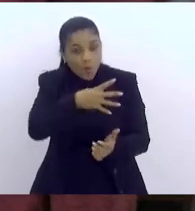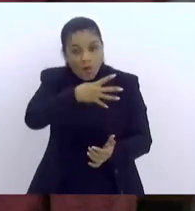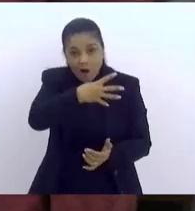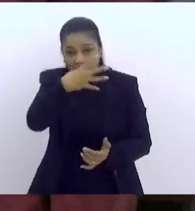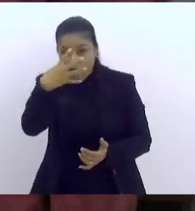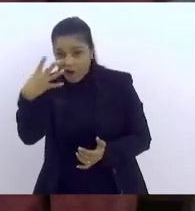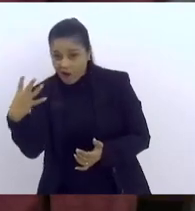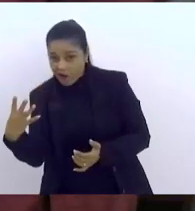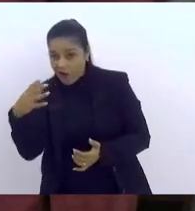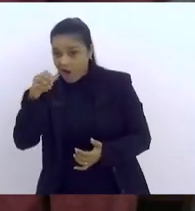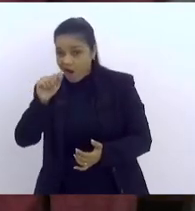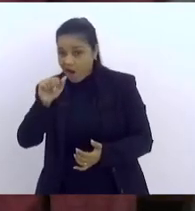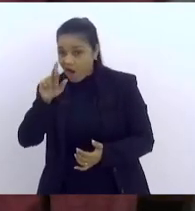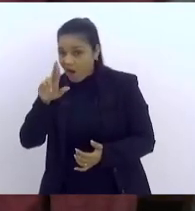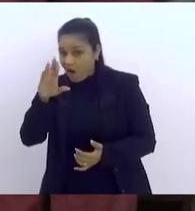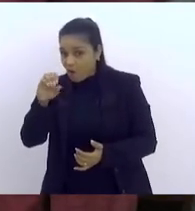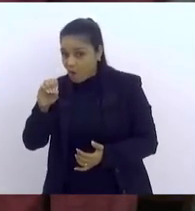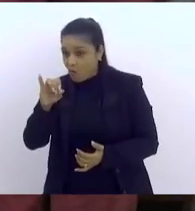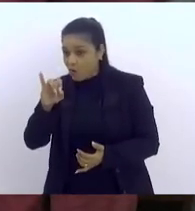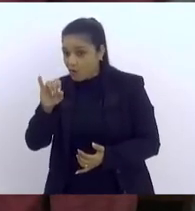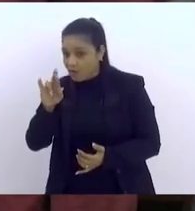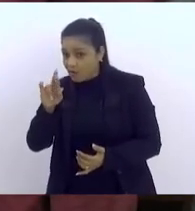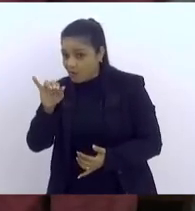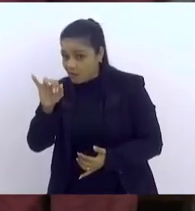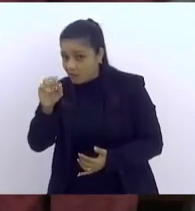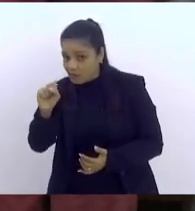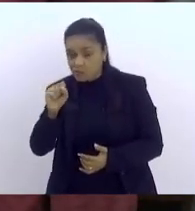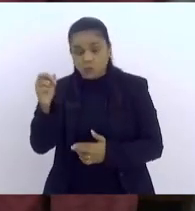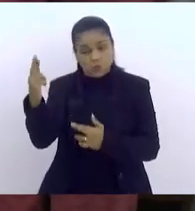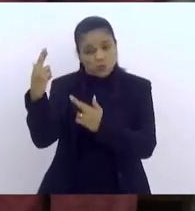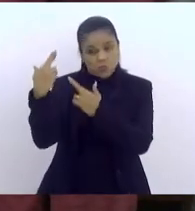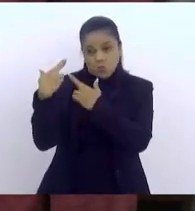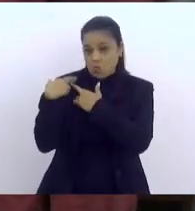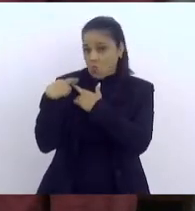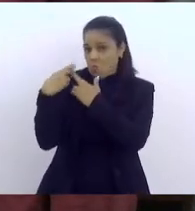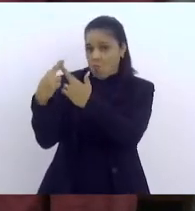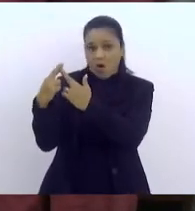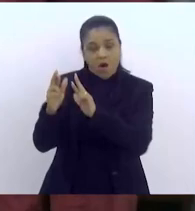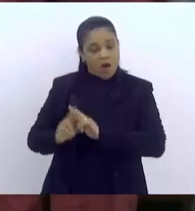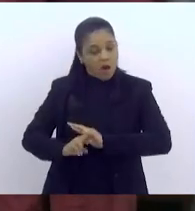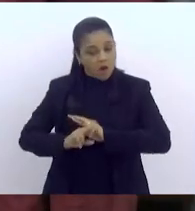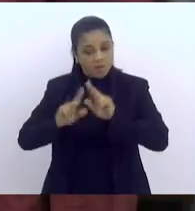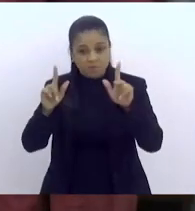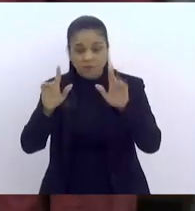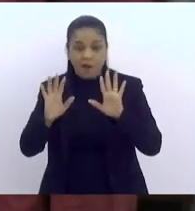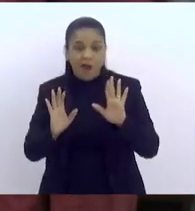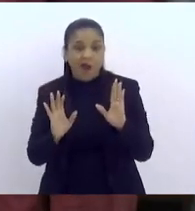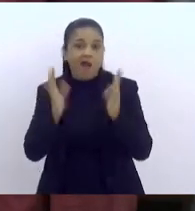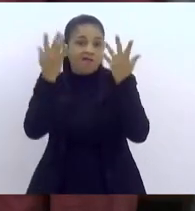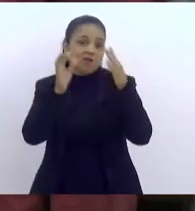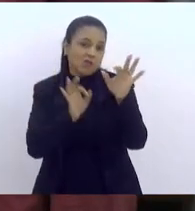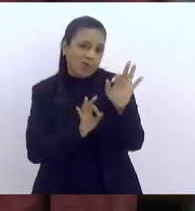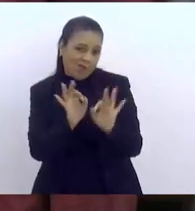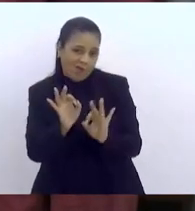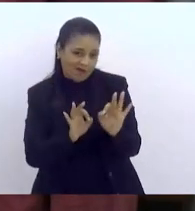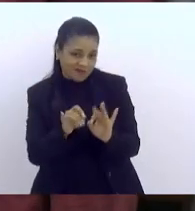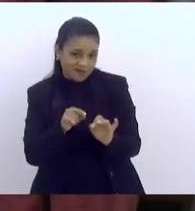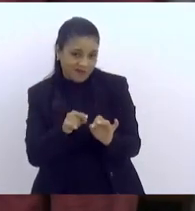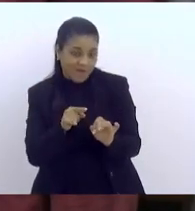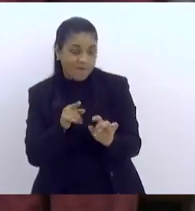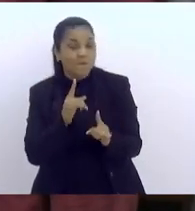Arco-Íris não é responsável pela organização desse evento. Até